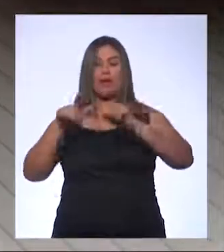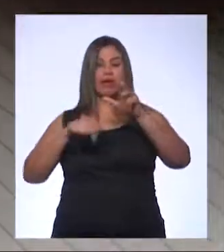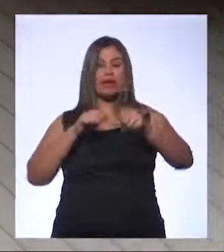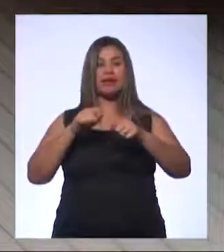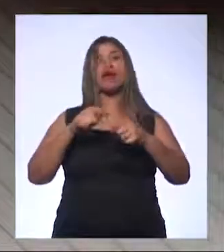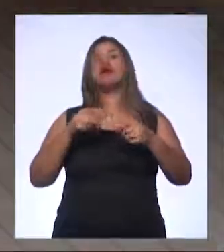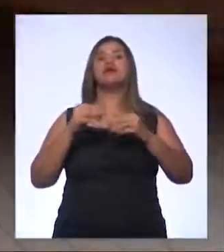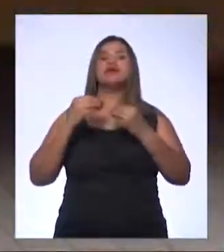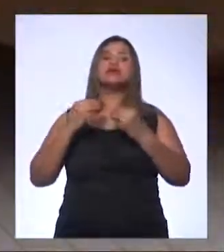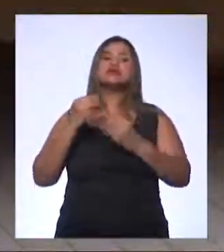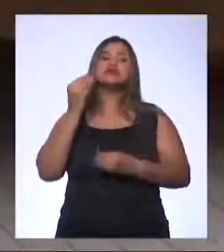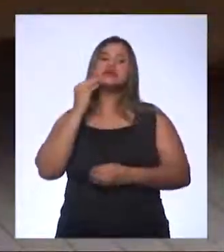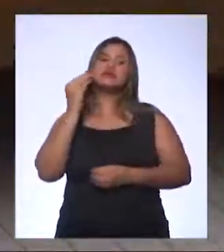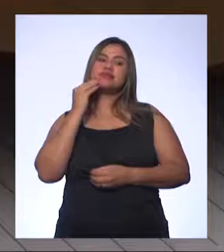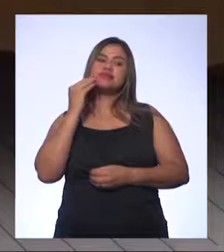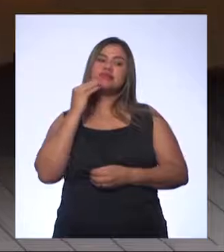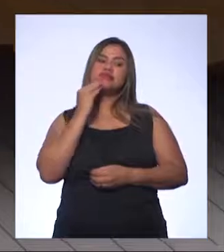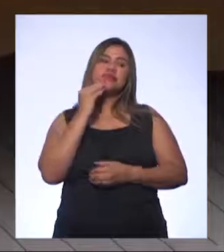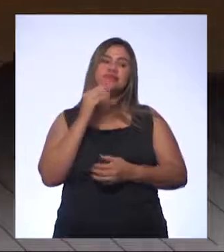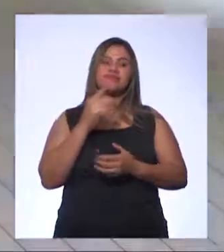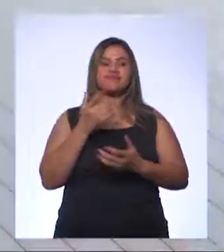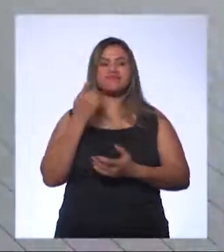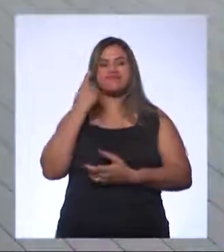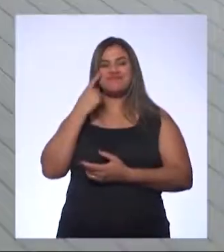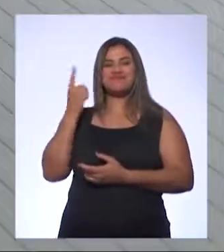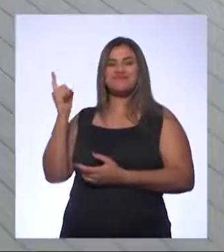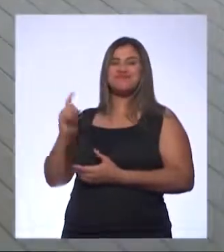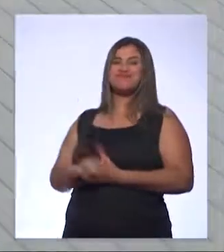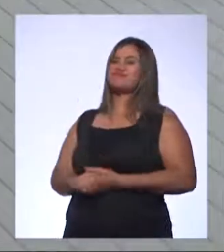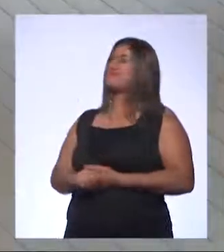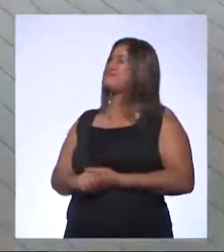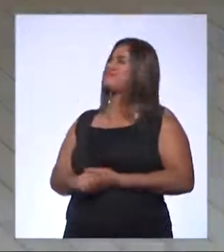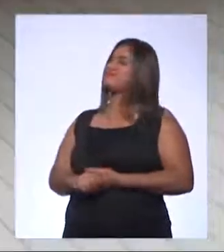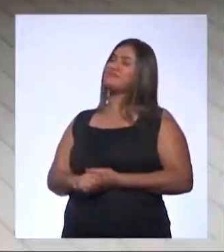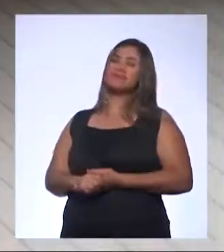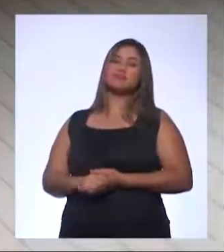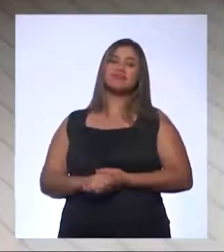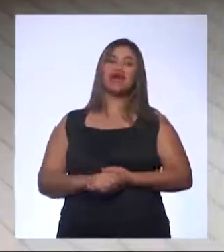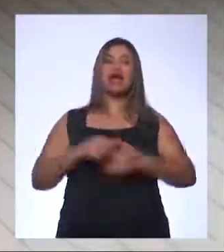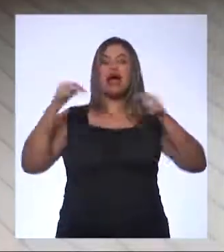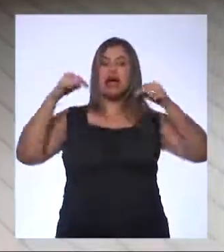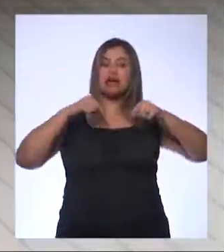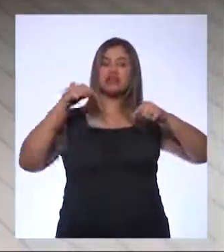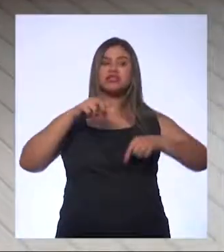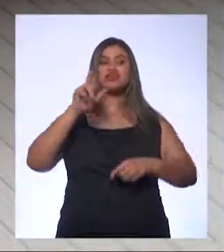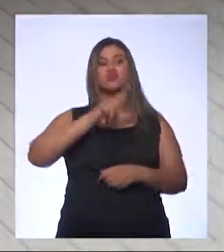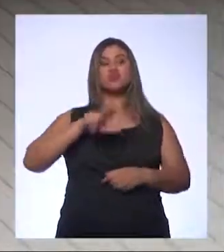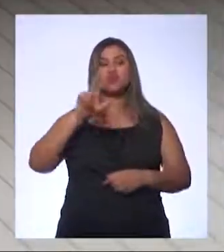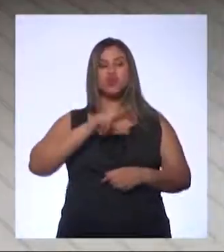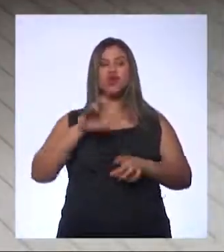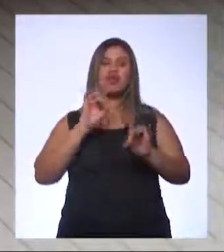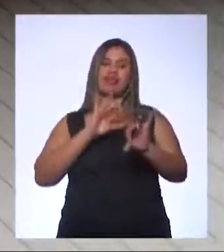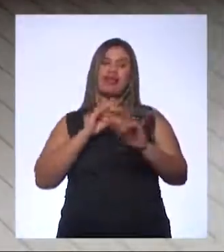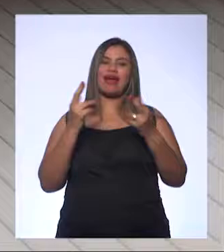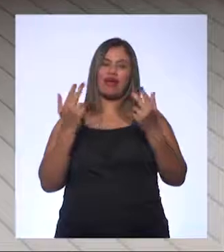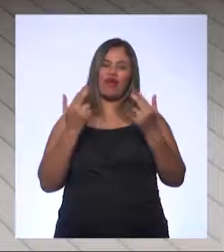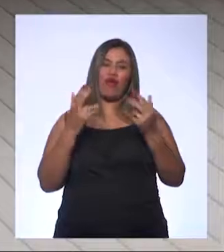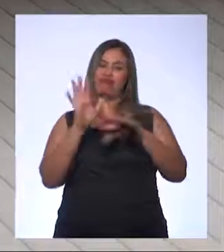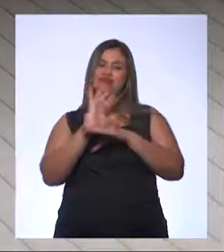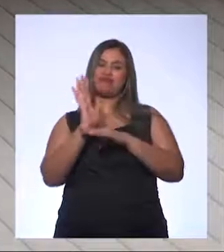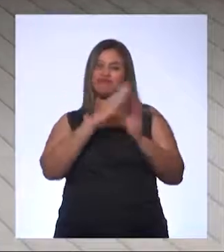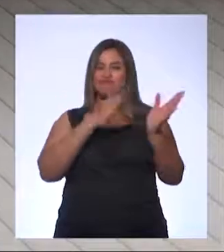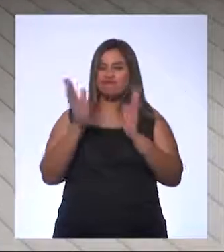e tentar fazer esse lettering. Aqui nós utilizamos a mesma técnica que eu te ensinei durante esse